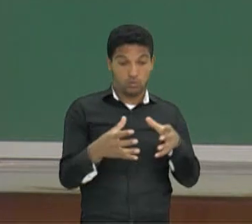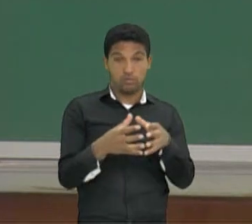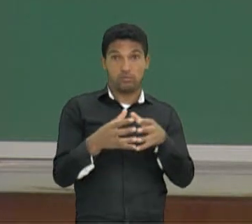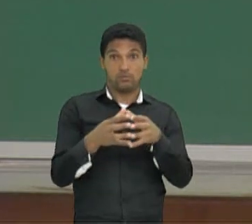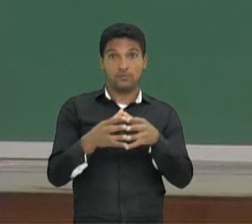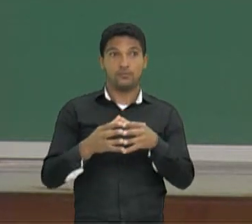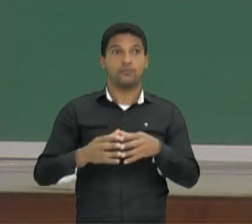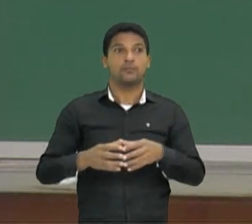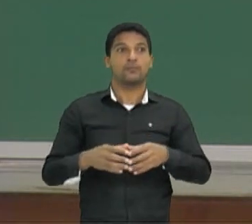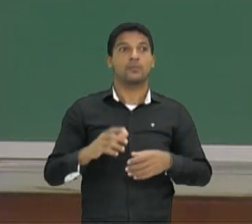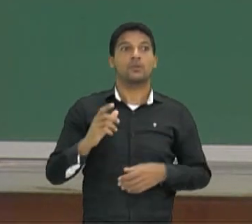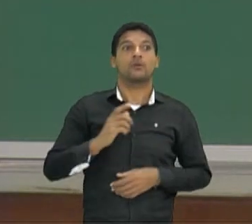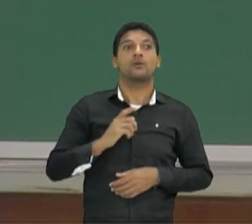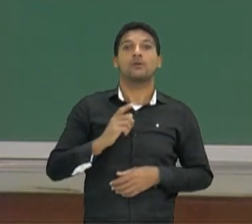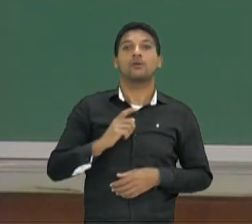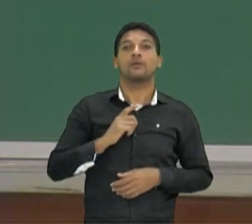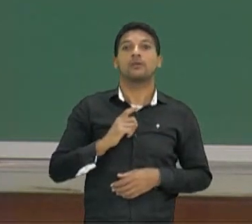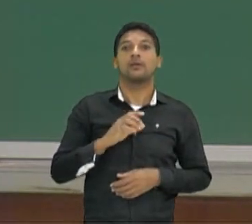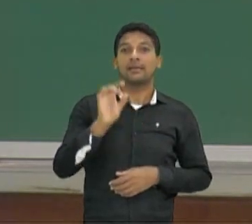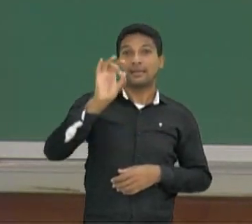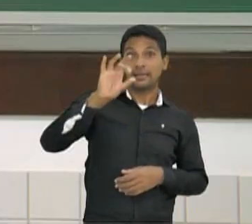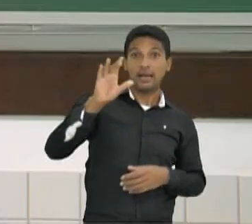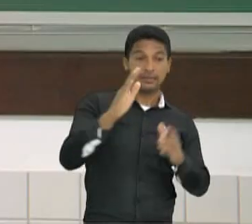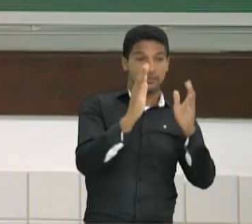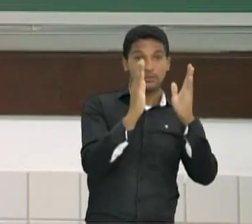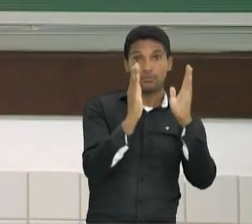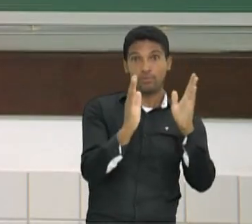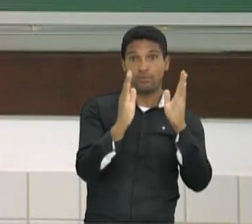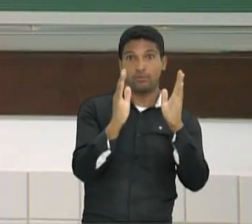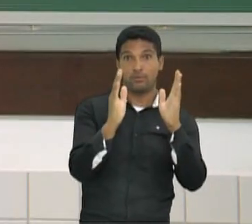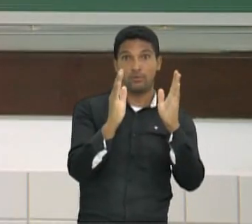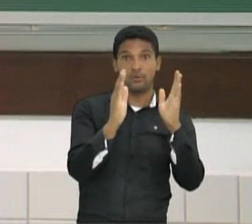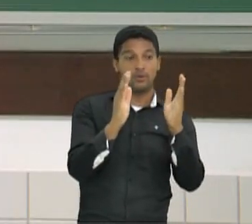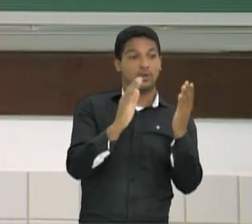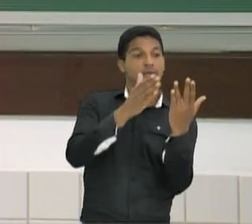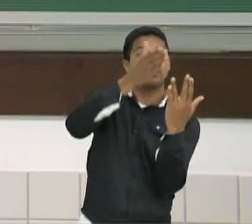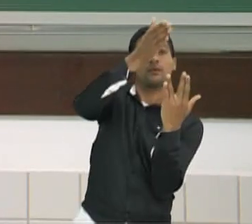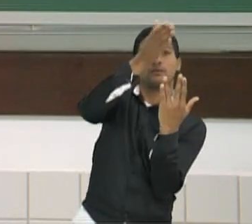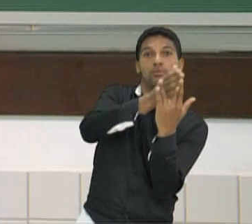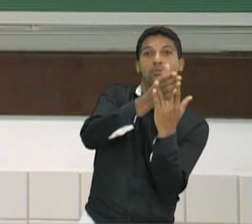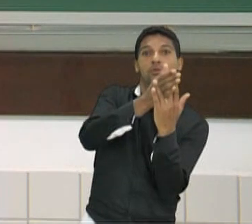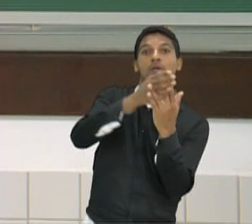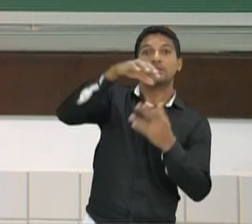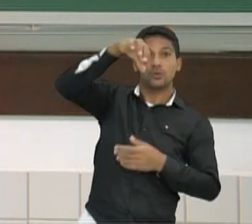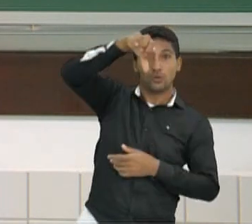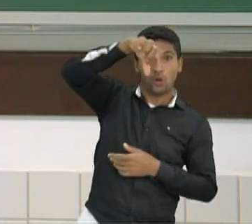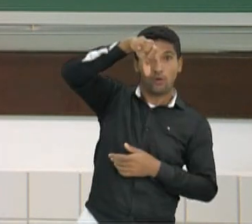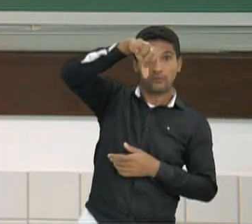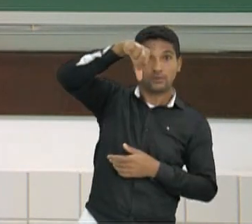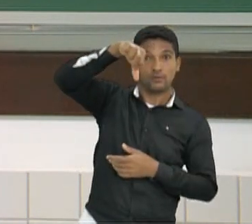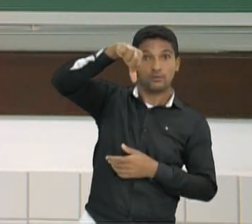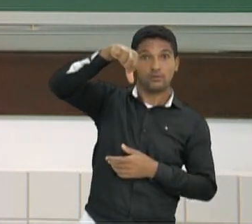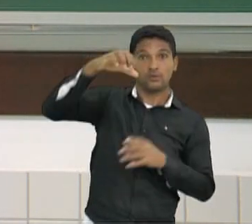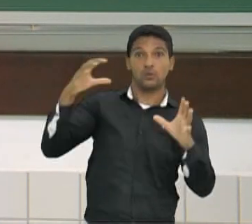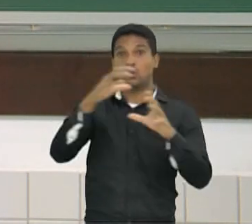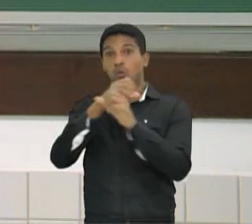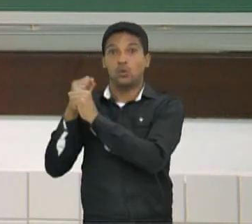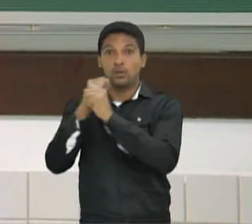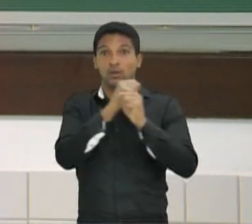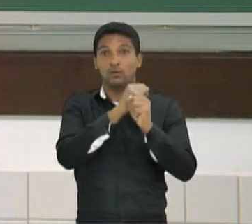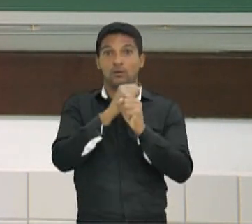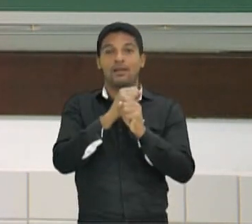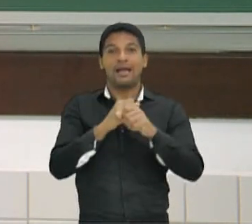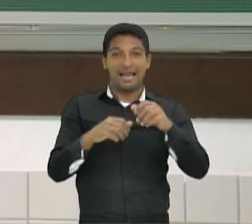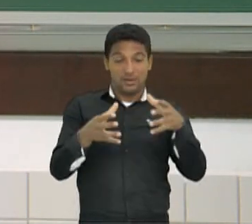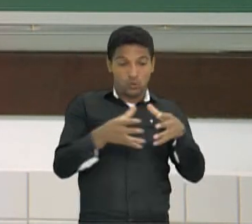turnos completa-se uma entrada, então como fica fácil lá, então são 9 turnos, a equipe